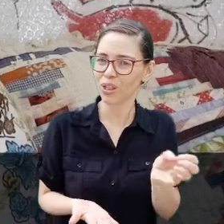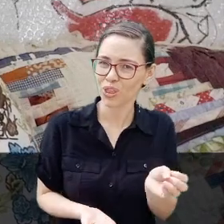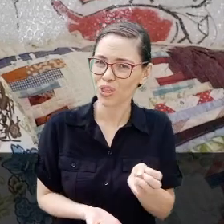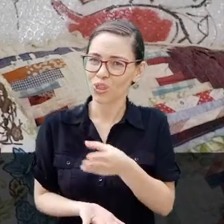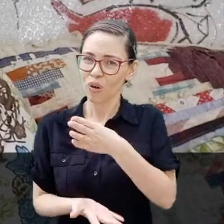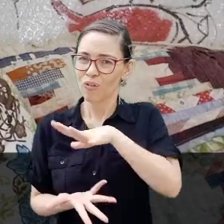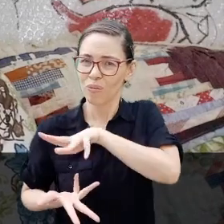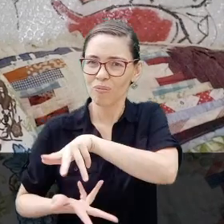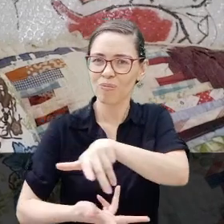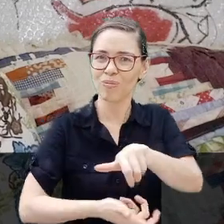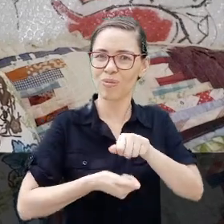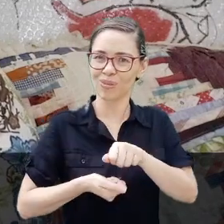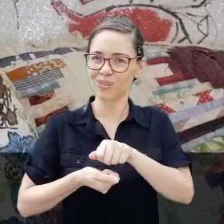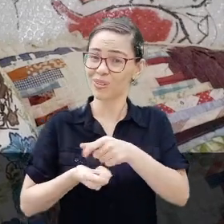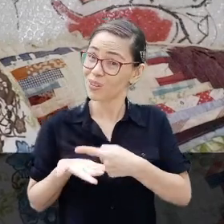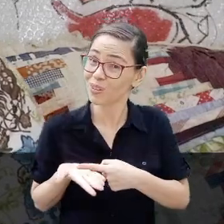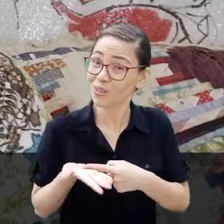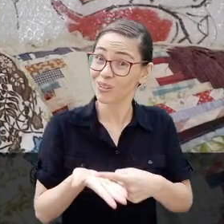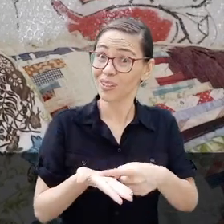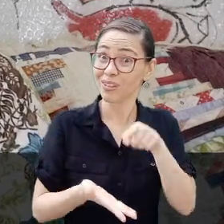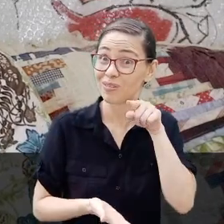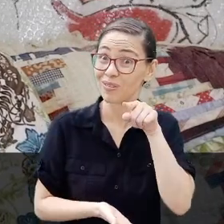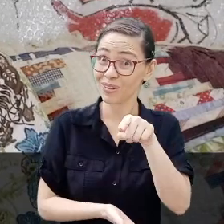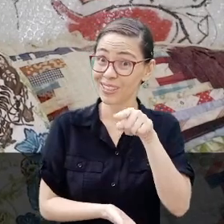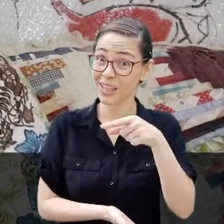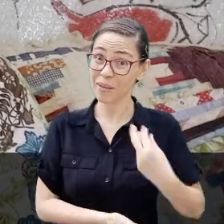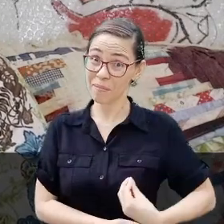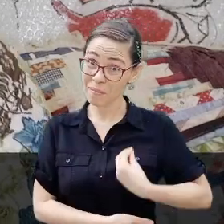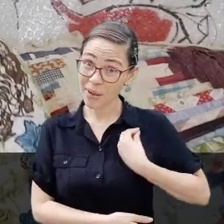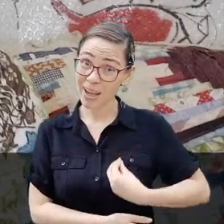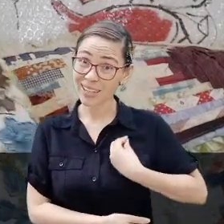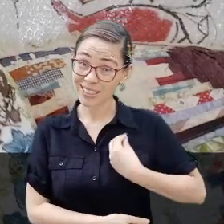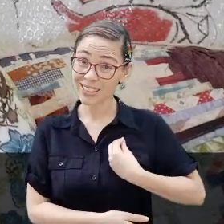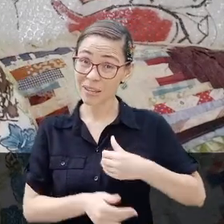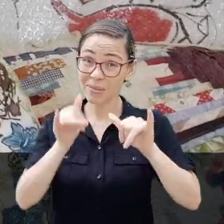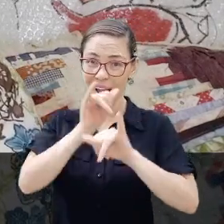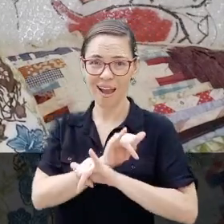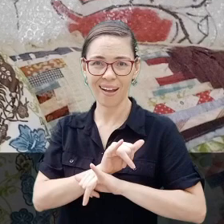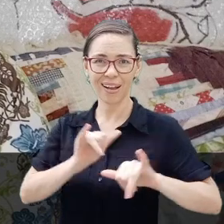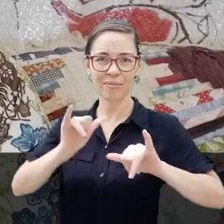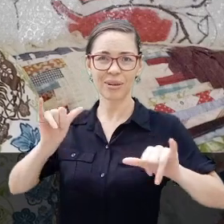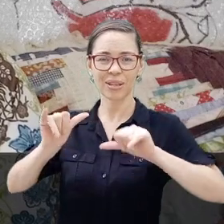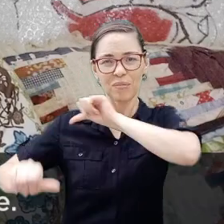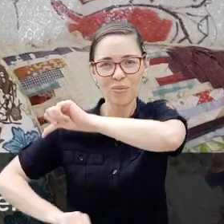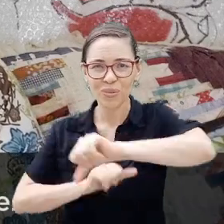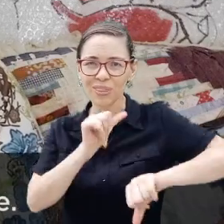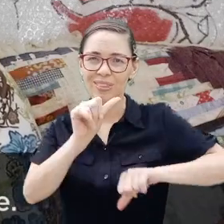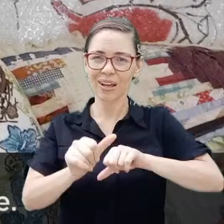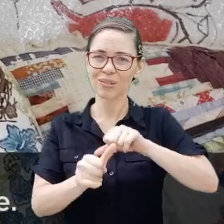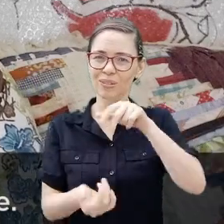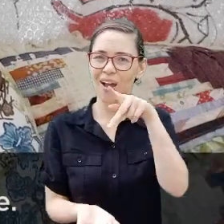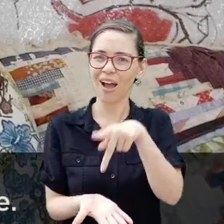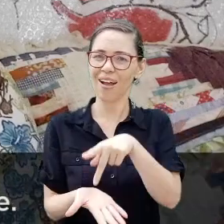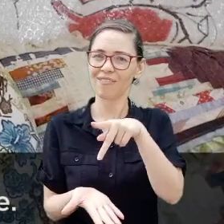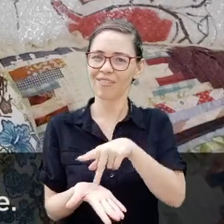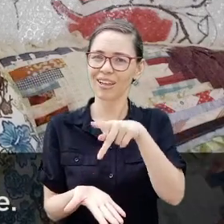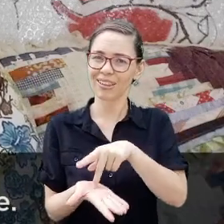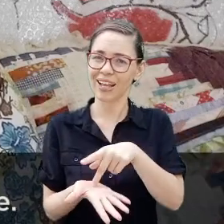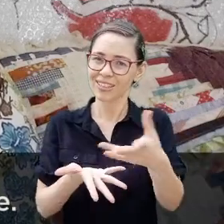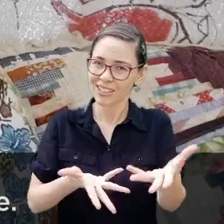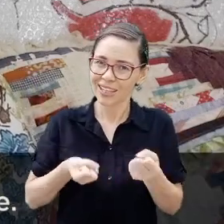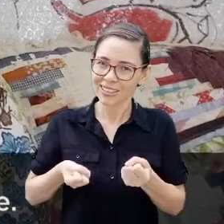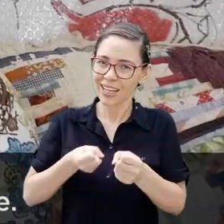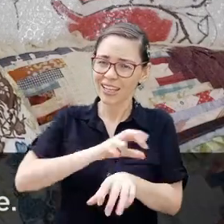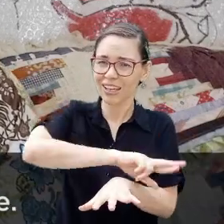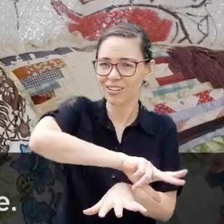construímos uma outra realidade. Esse é o meu convite para que você participe da campanha Transformando a Sua